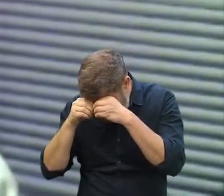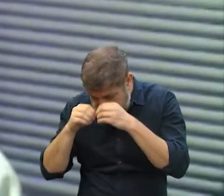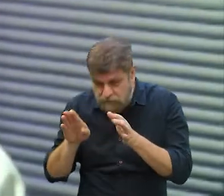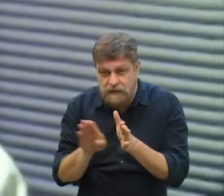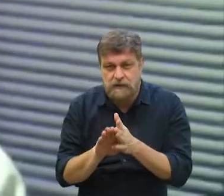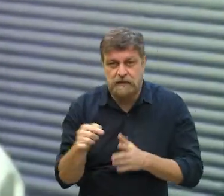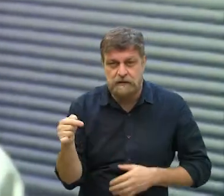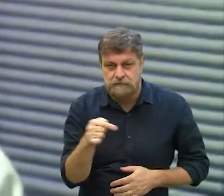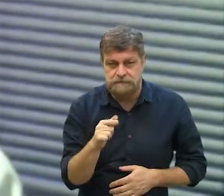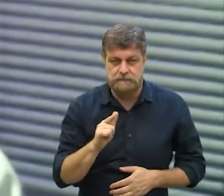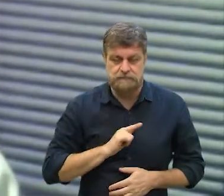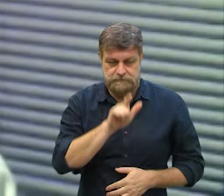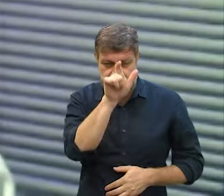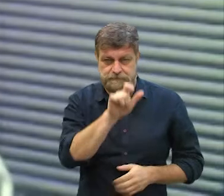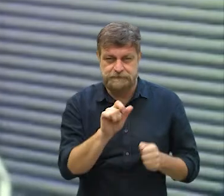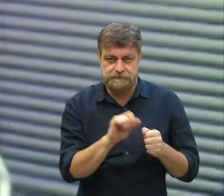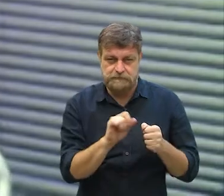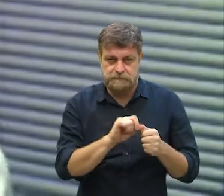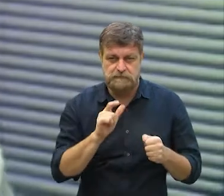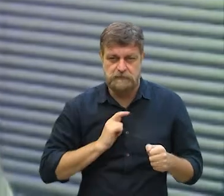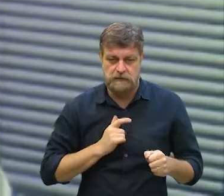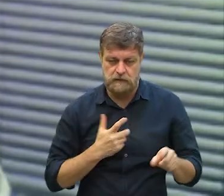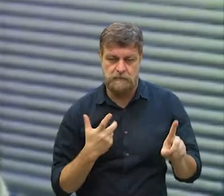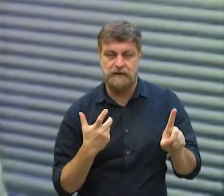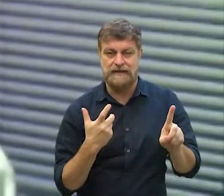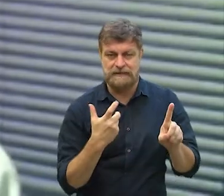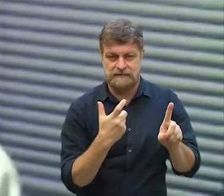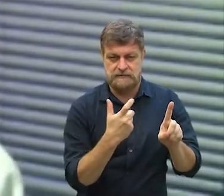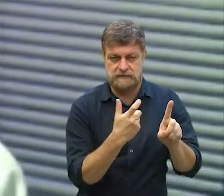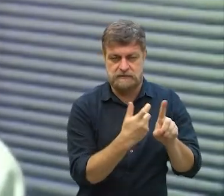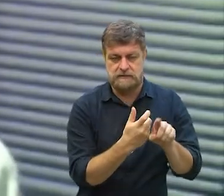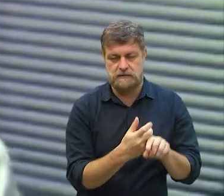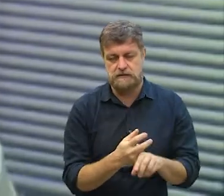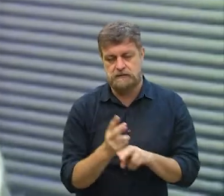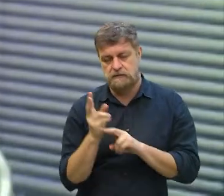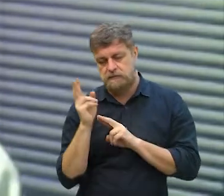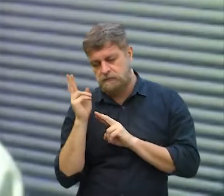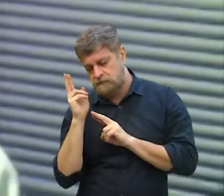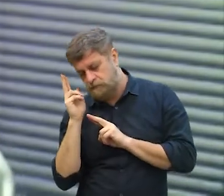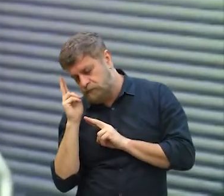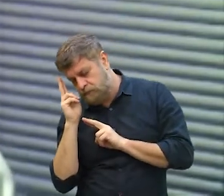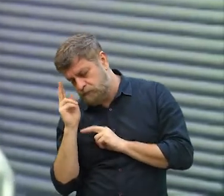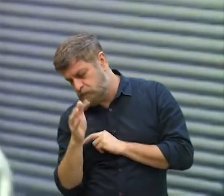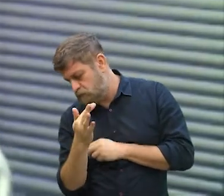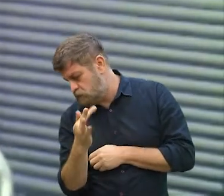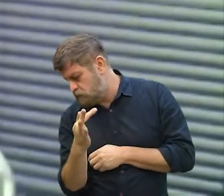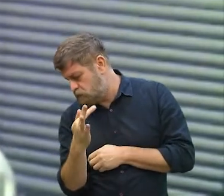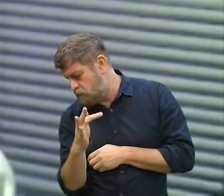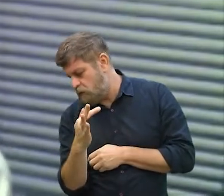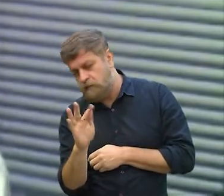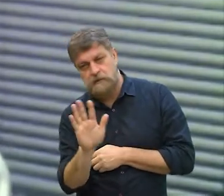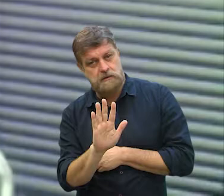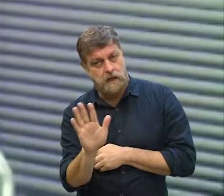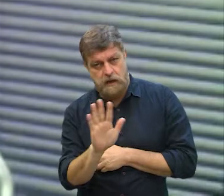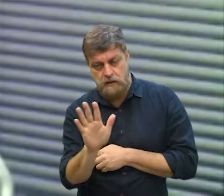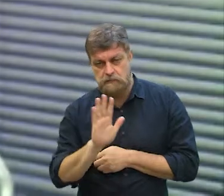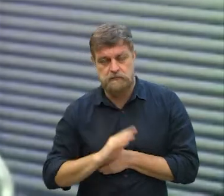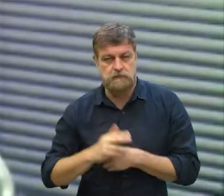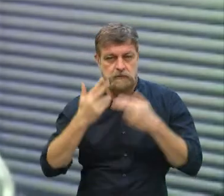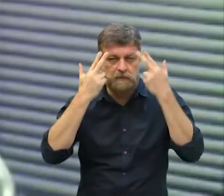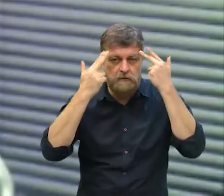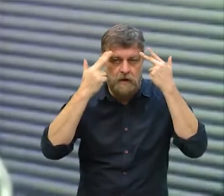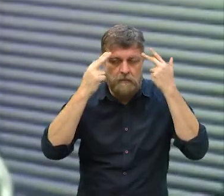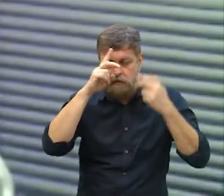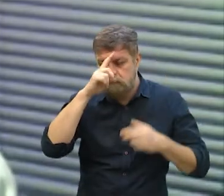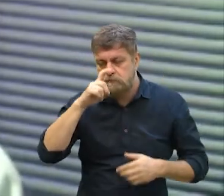ultrassom. Geralmente, o paciente faz isso com o auxílio de uma sedação. Então, ele tem um sedativo, apaga, dorme, faz o